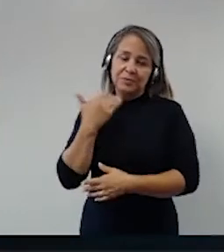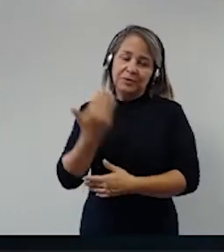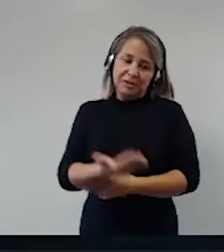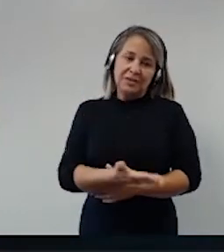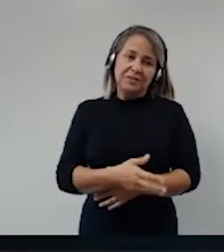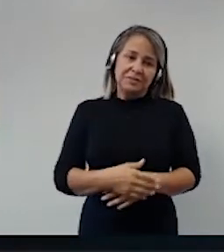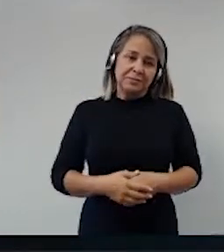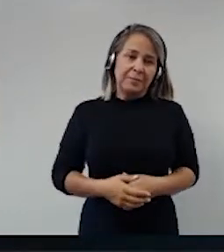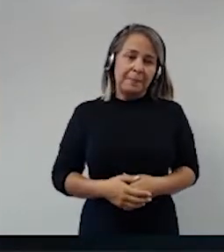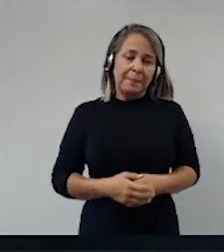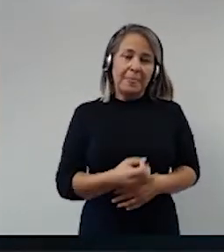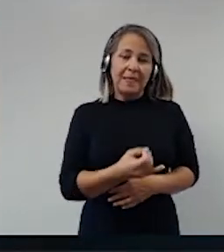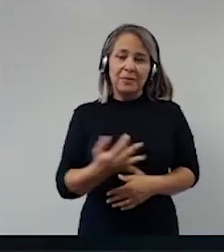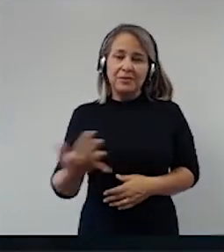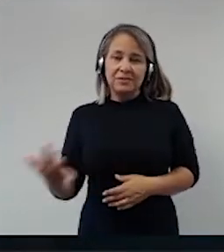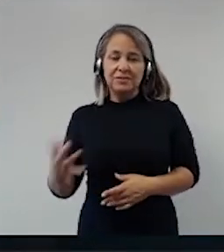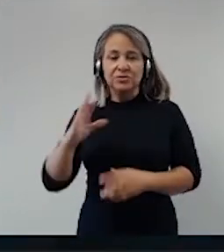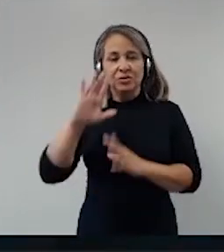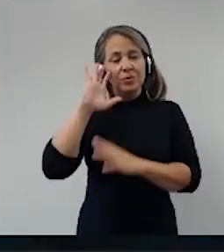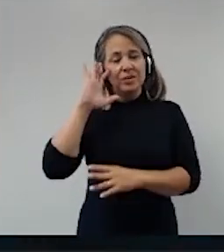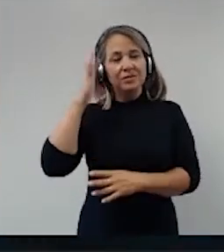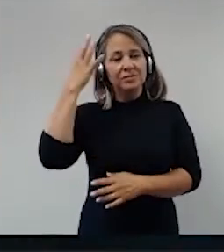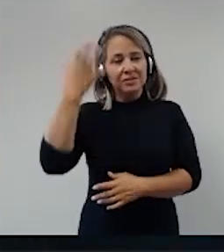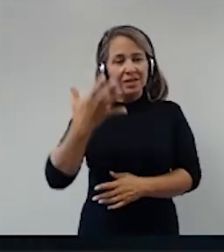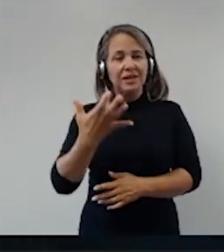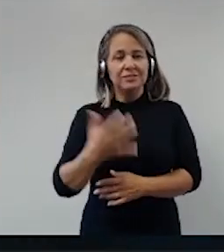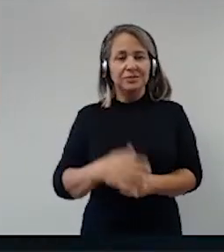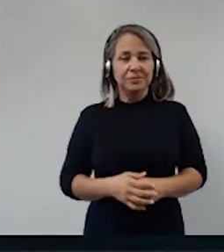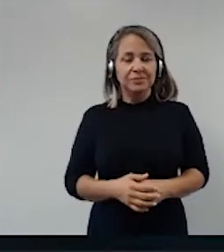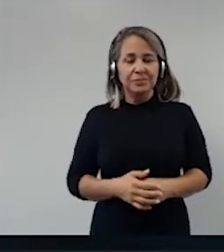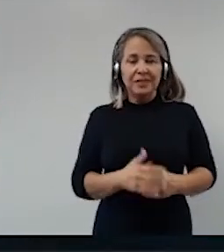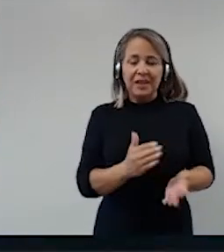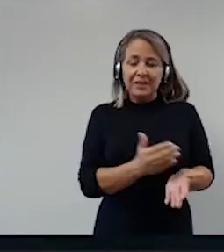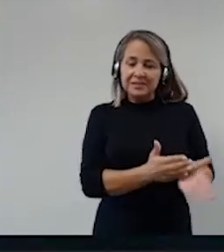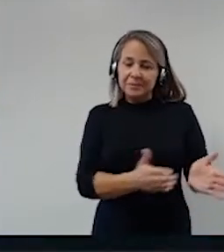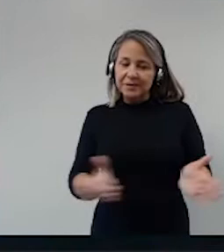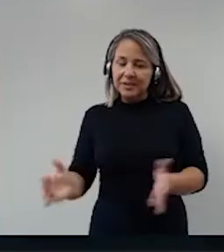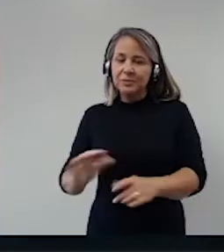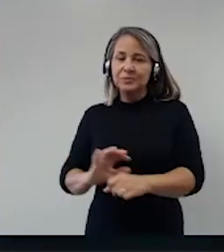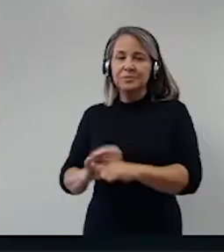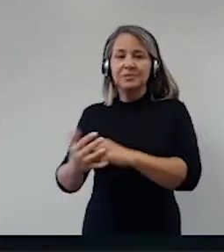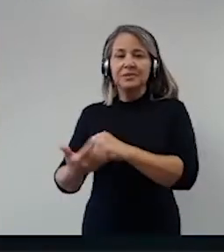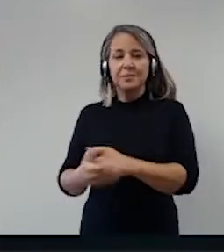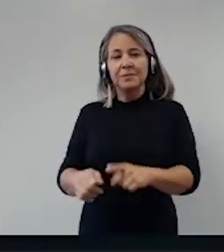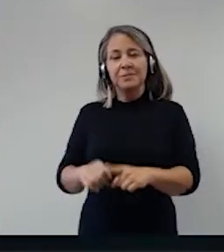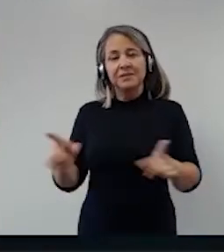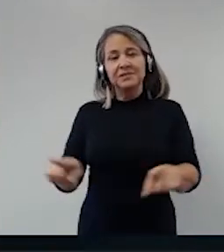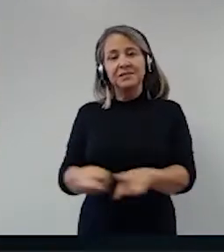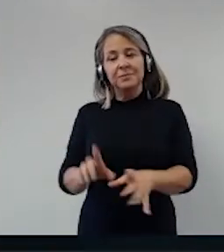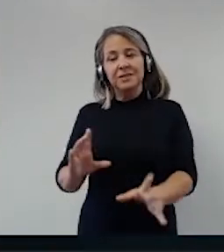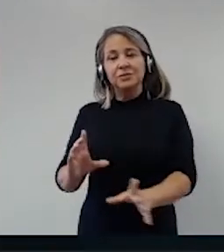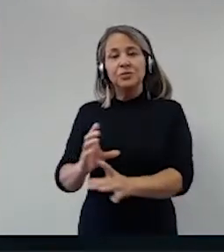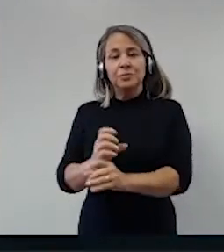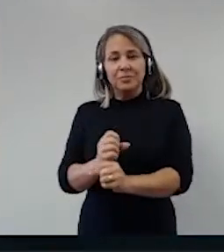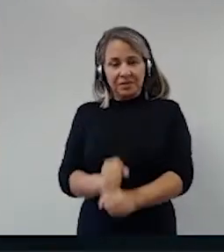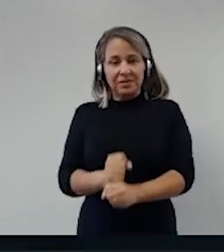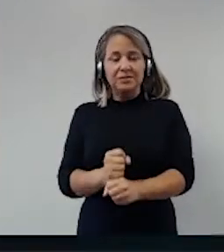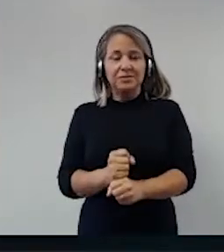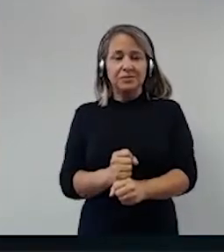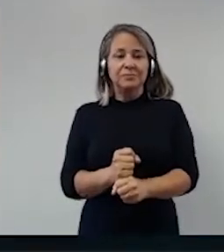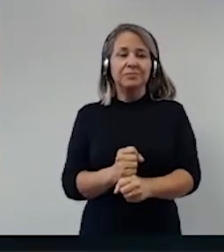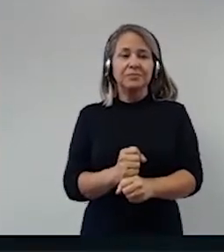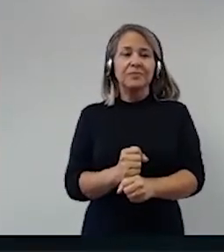número nefasto é um resultado drástico desse período pandêmico que a gente atravessa, mas também somado a uma política sórdida